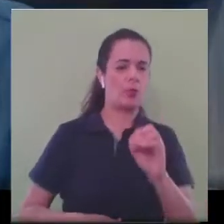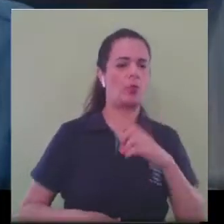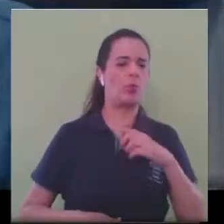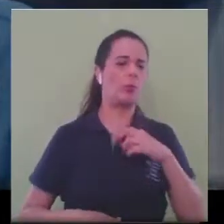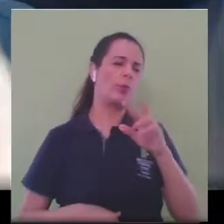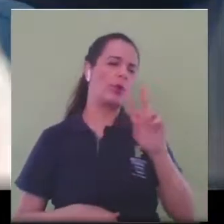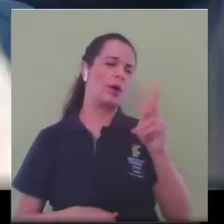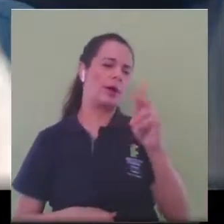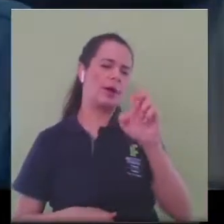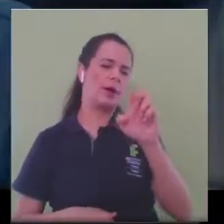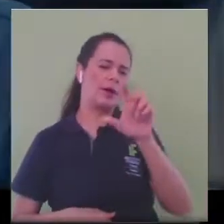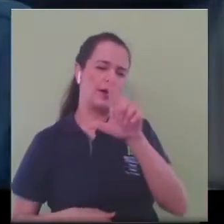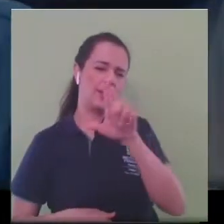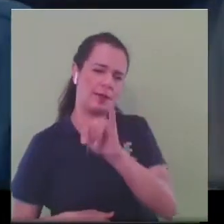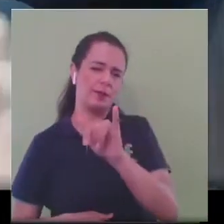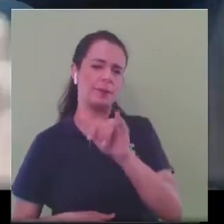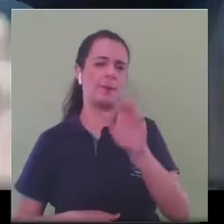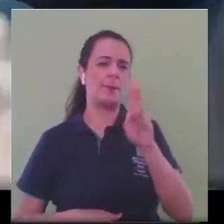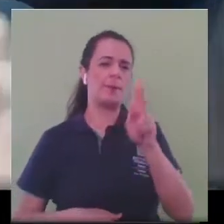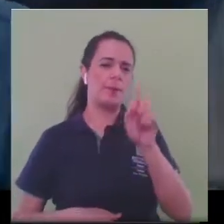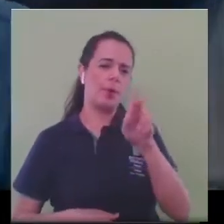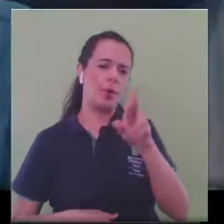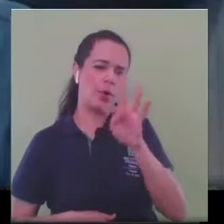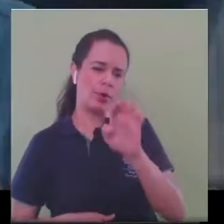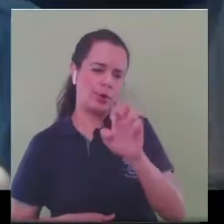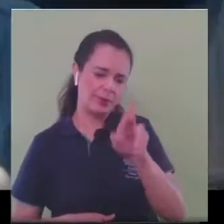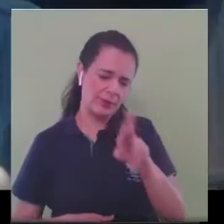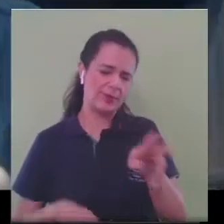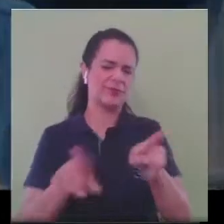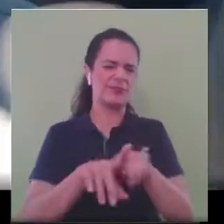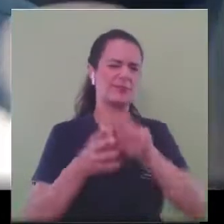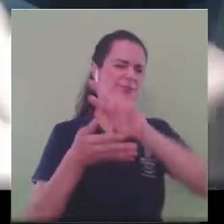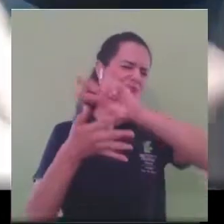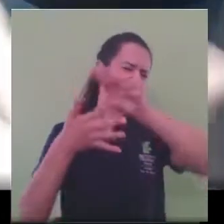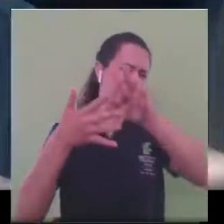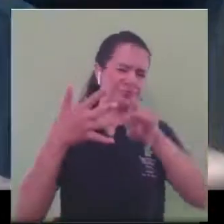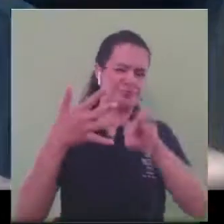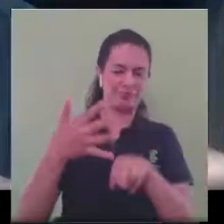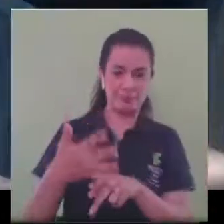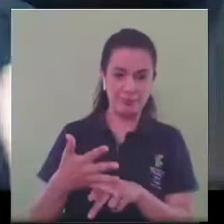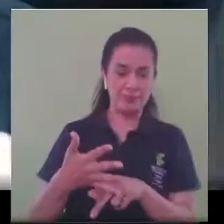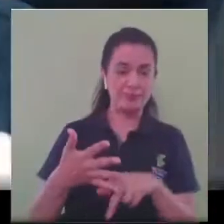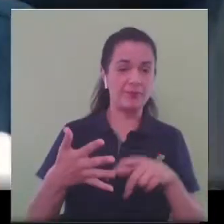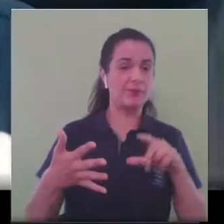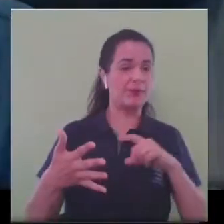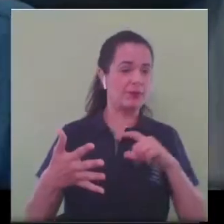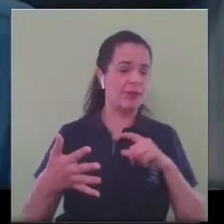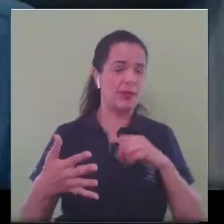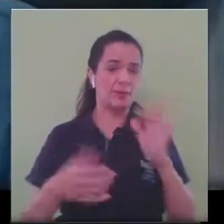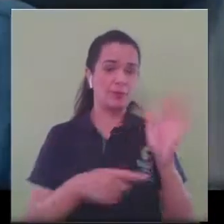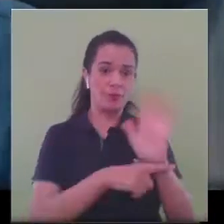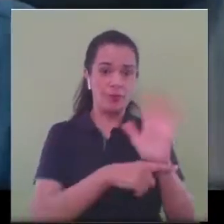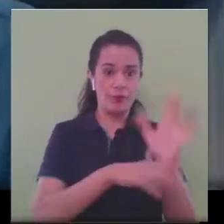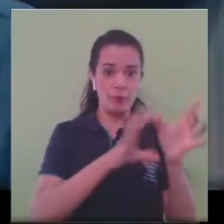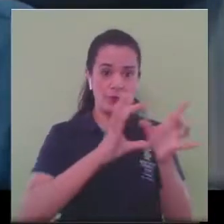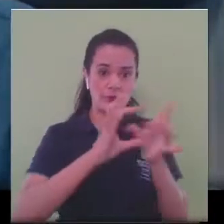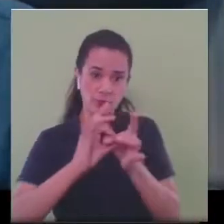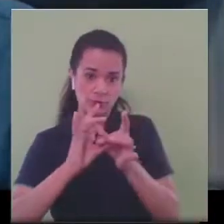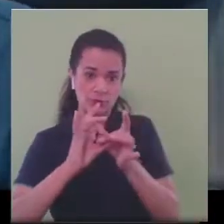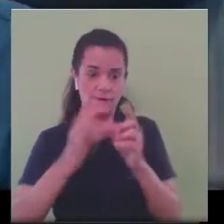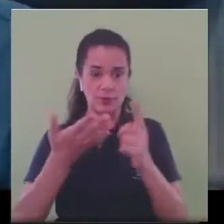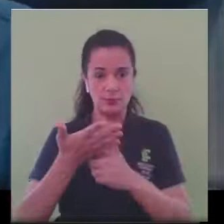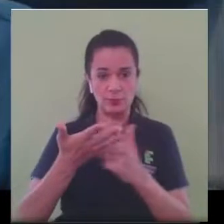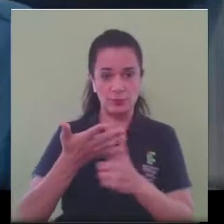Potter, Eragon, Game of Thrones, né? Livros que tenham relação com filmes. Eu acho que isso